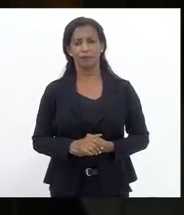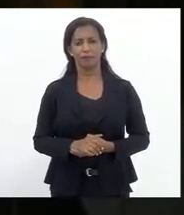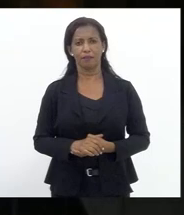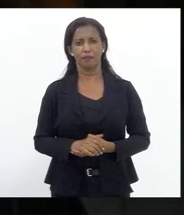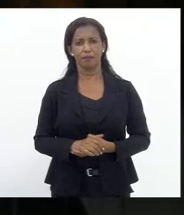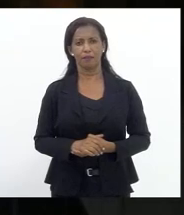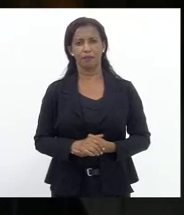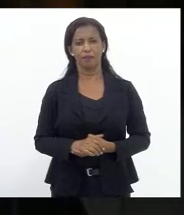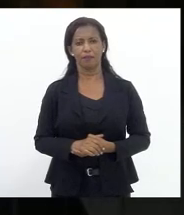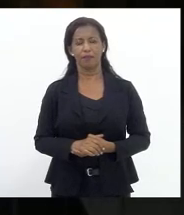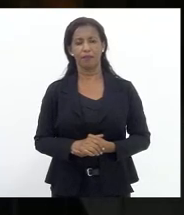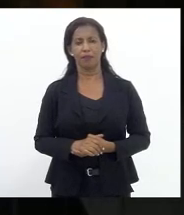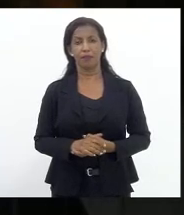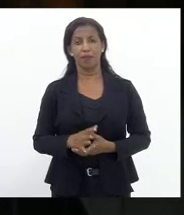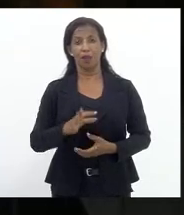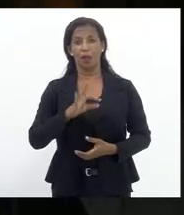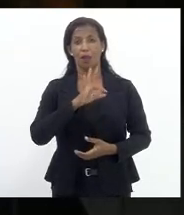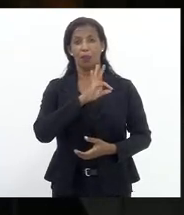pelas blitz